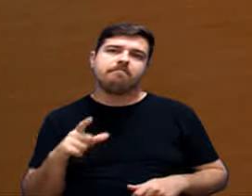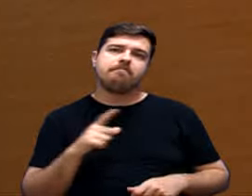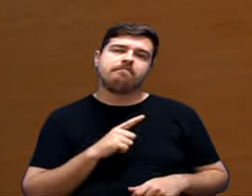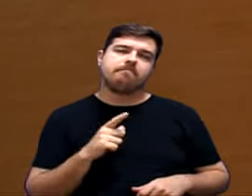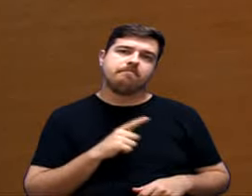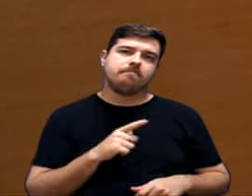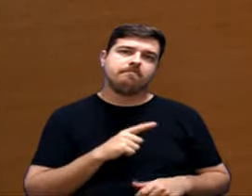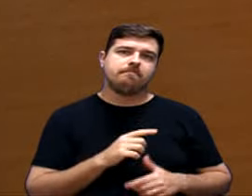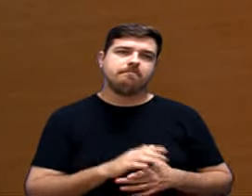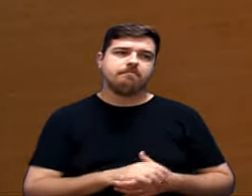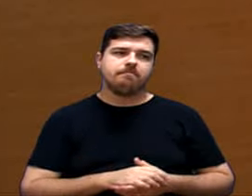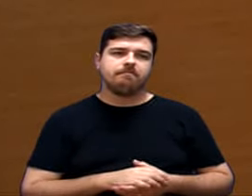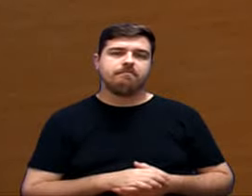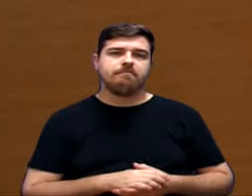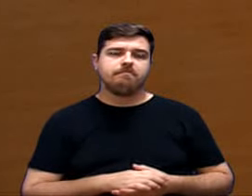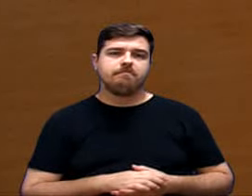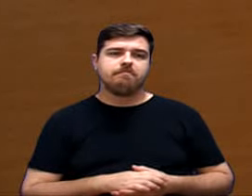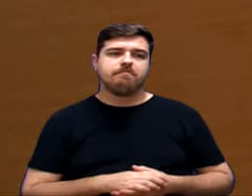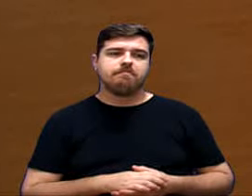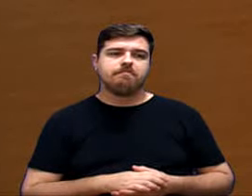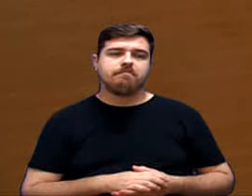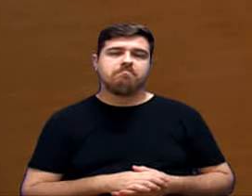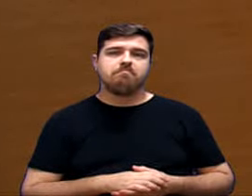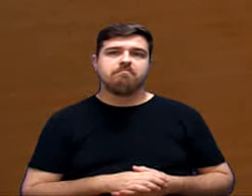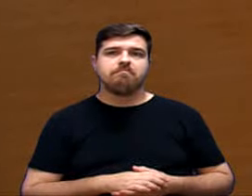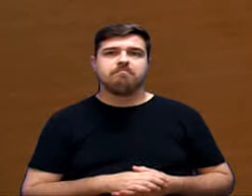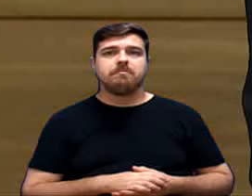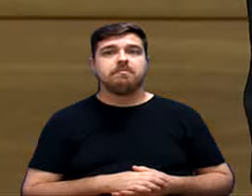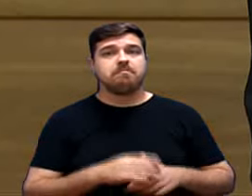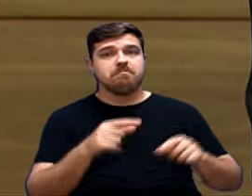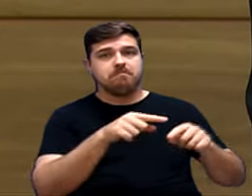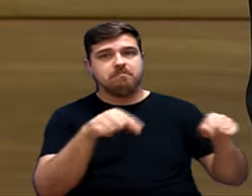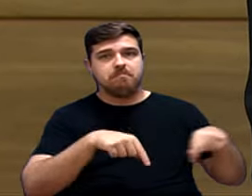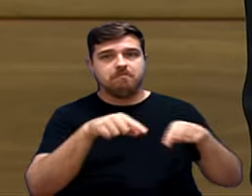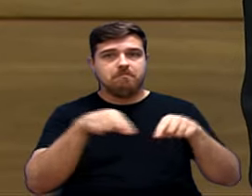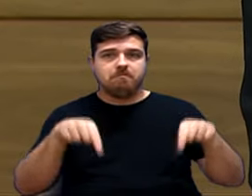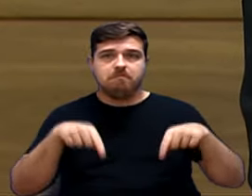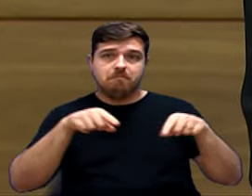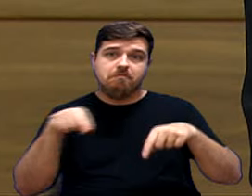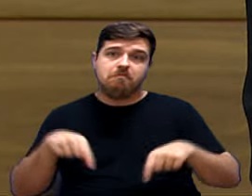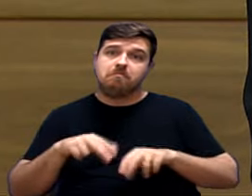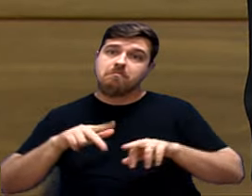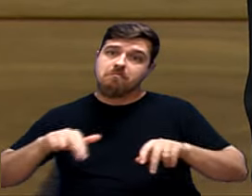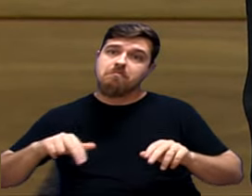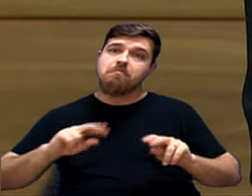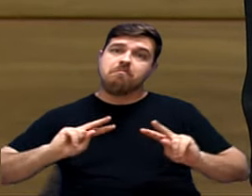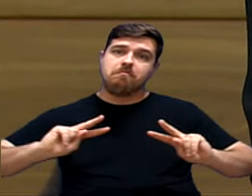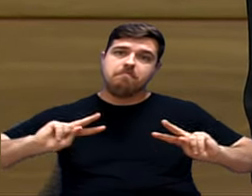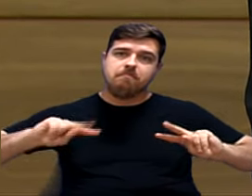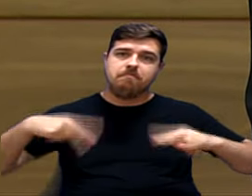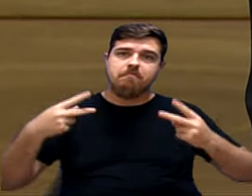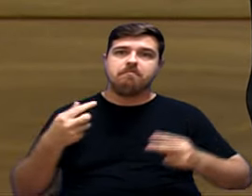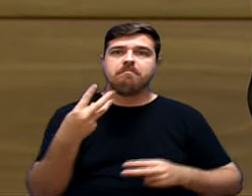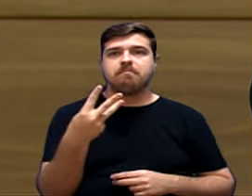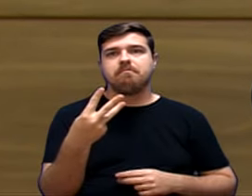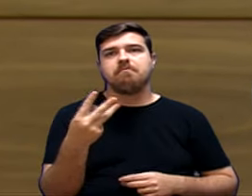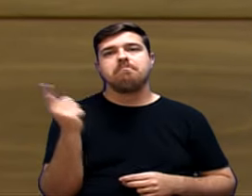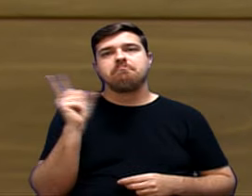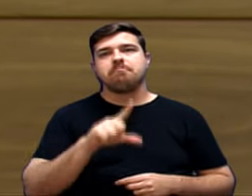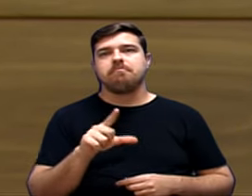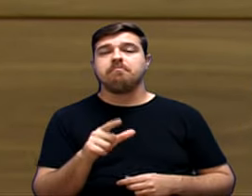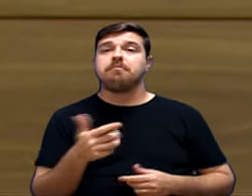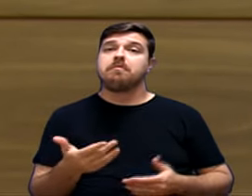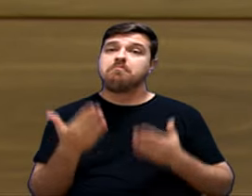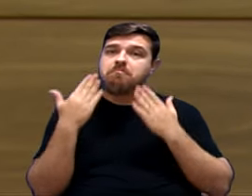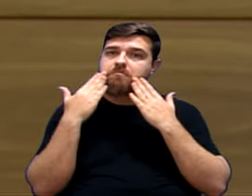no a gente a gente ganhou mais áreas né então quase três vezes mais então A ideia é mostrar isso pra população de